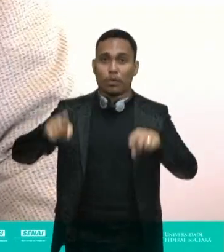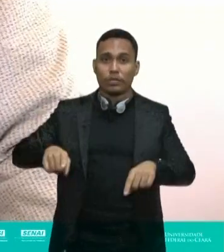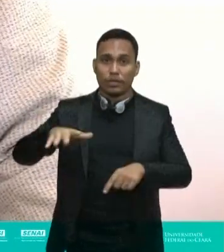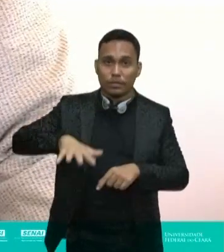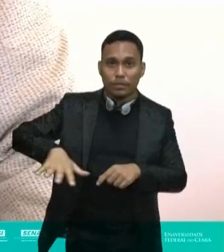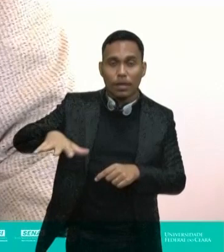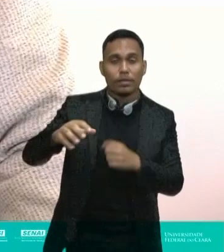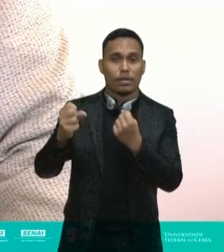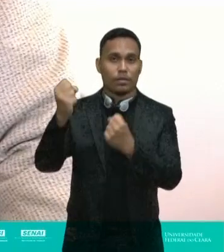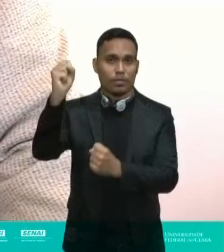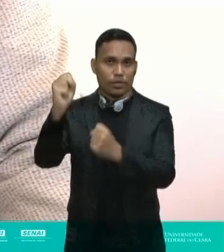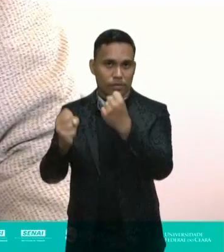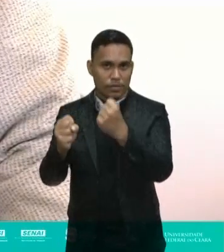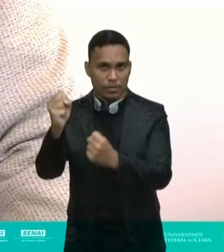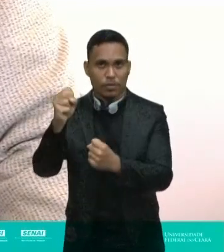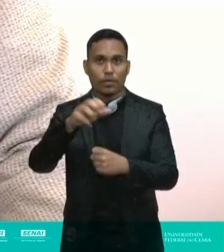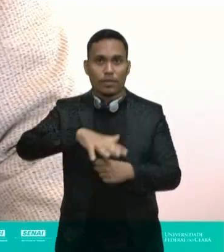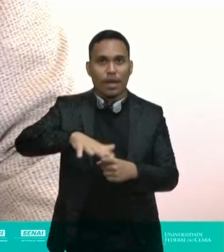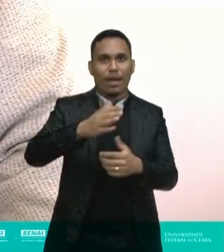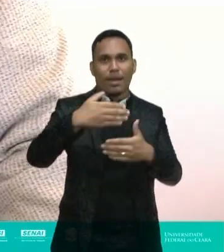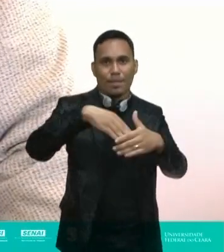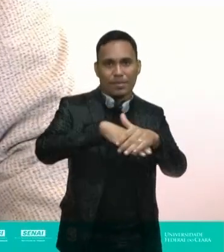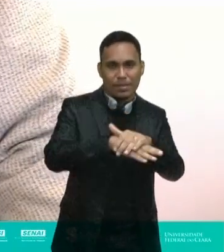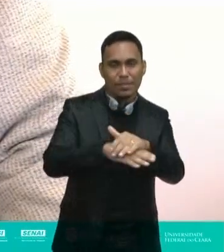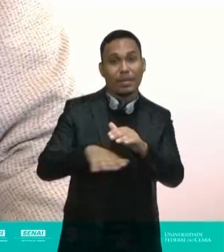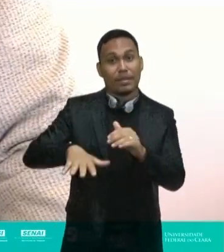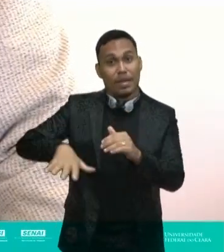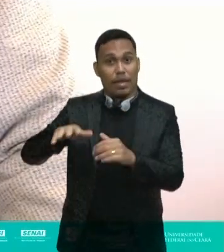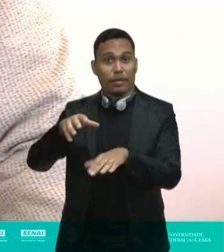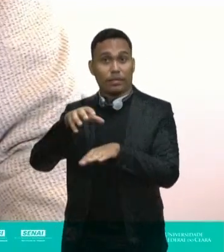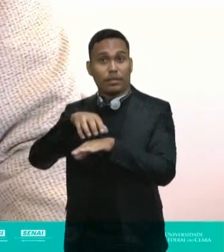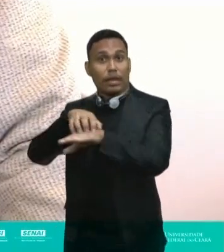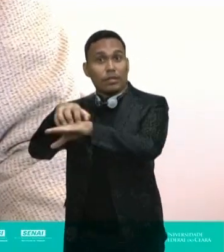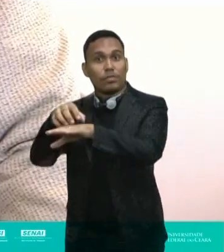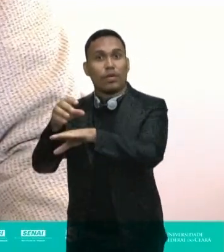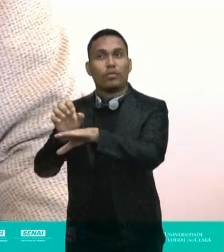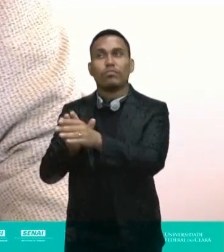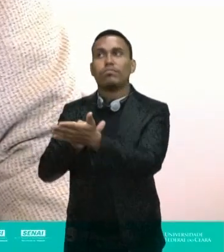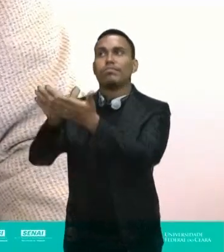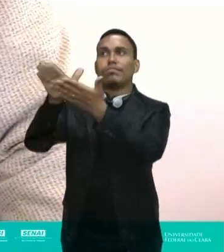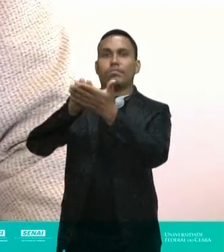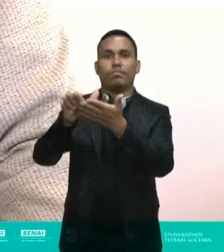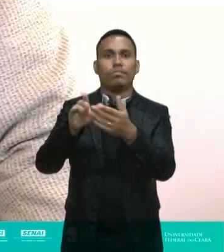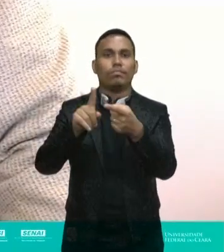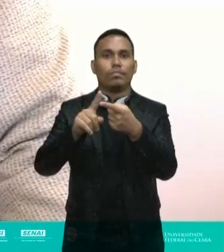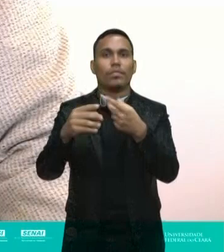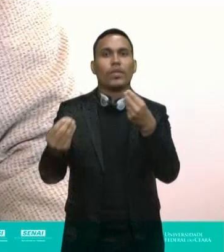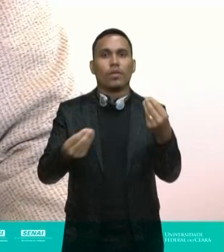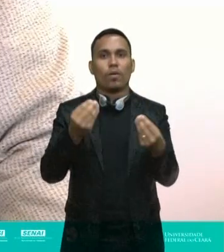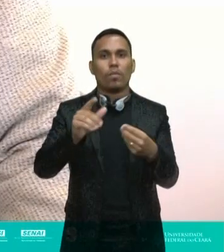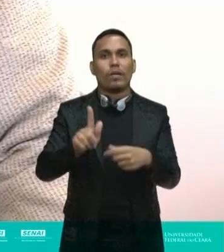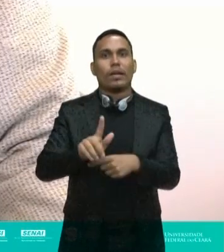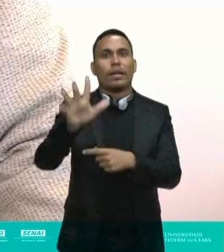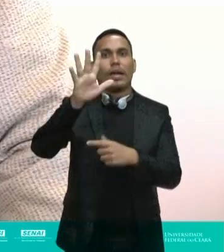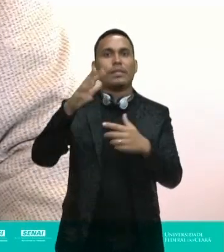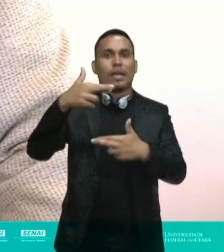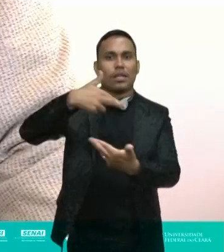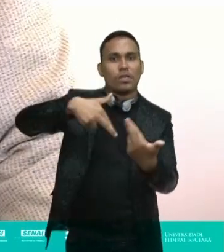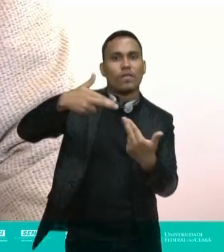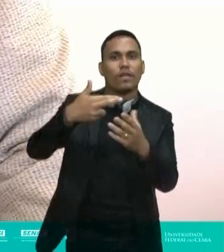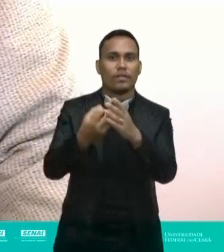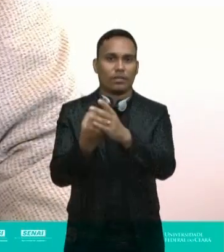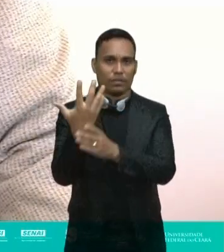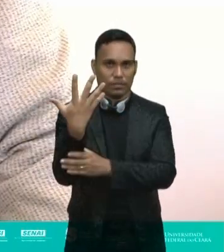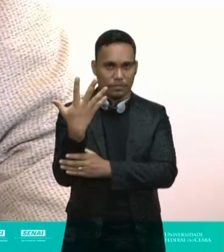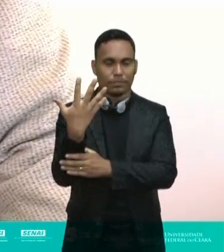de produção, armazenamento, transporte e consumo de gases renováveis. Avançámos com legislação implementando um